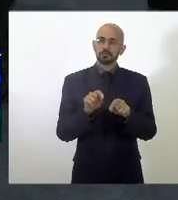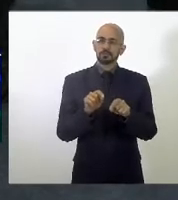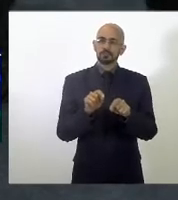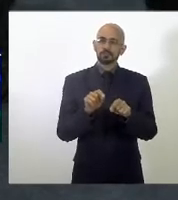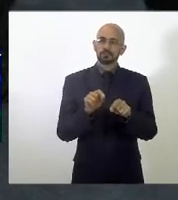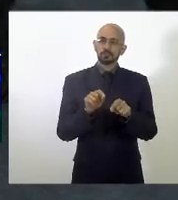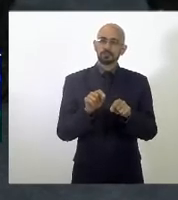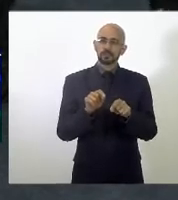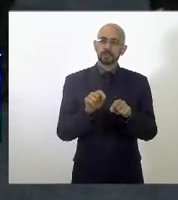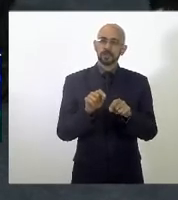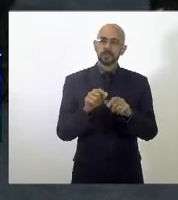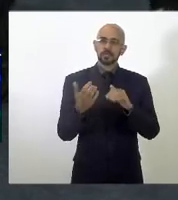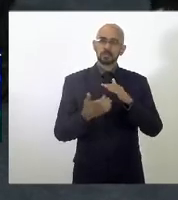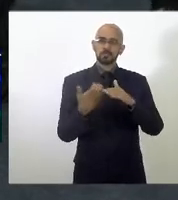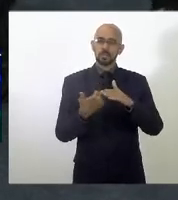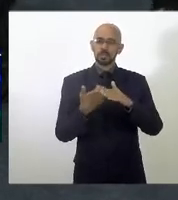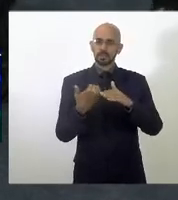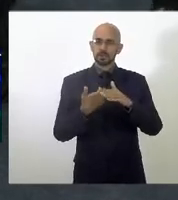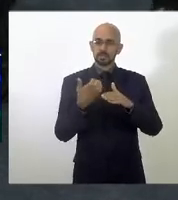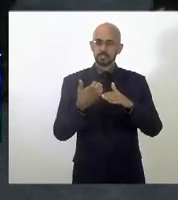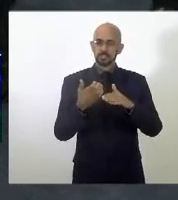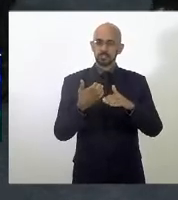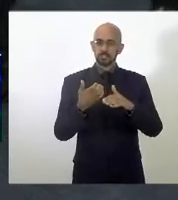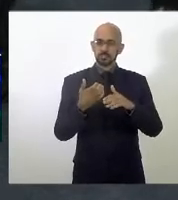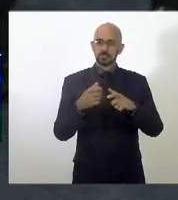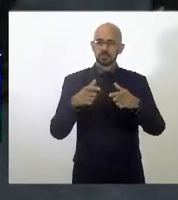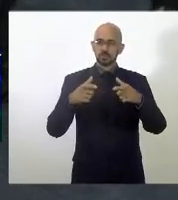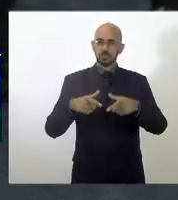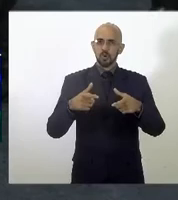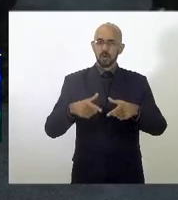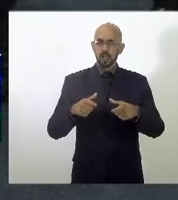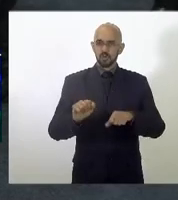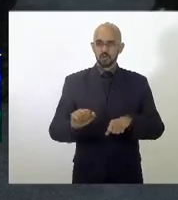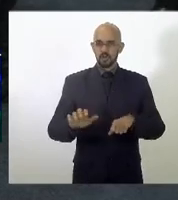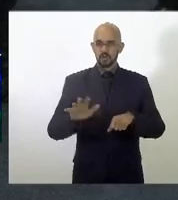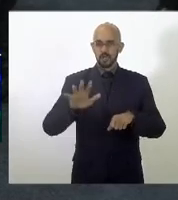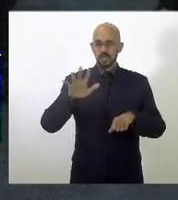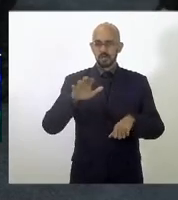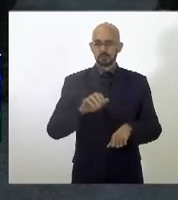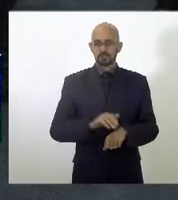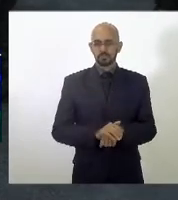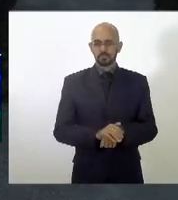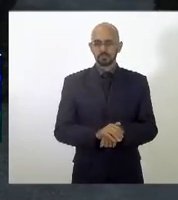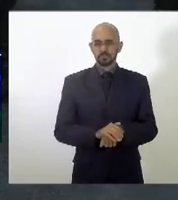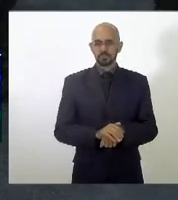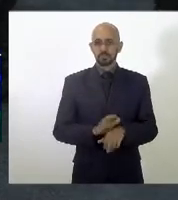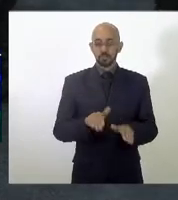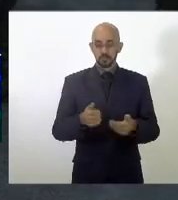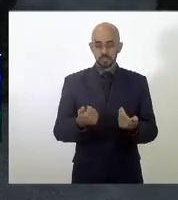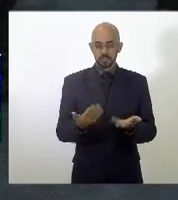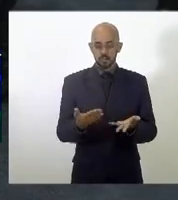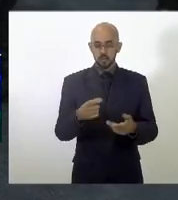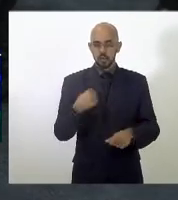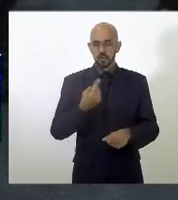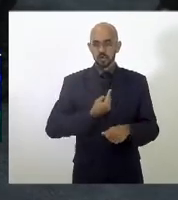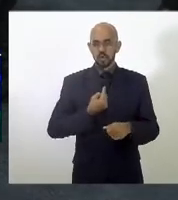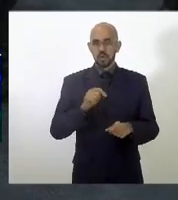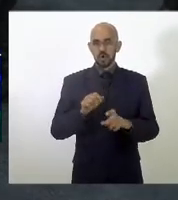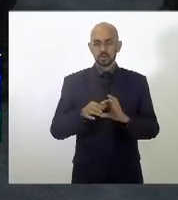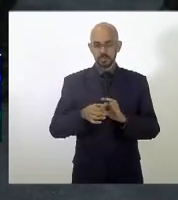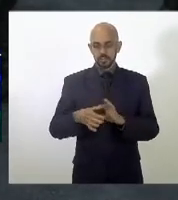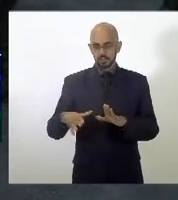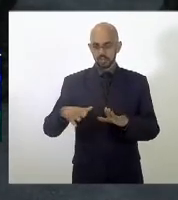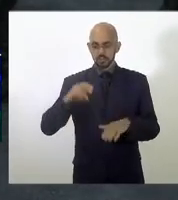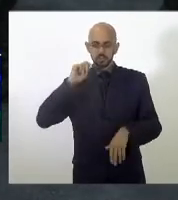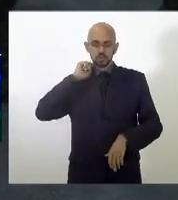os empreendimentos em território de favela. Então, nós deixamos o Palácio Tiradentes